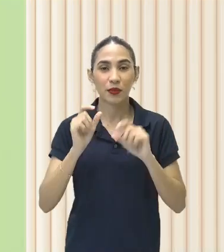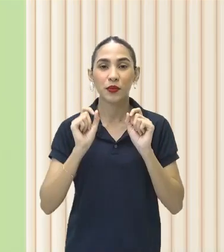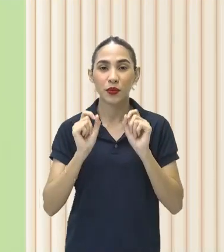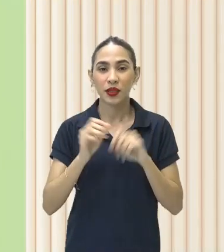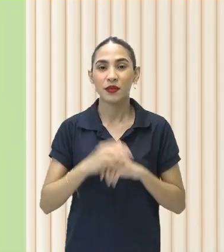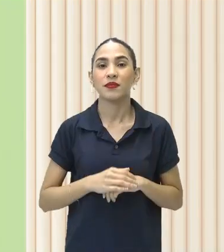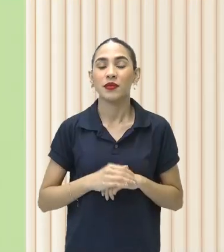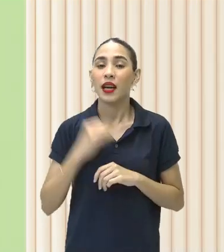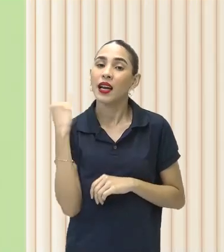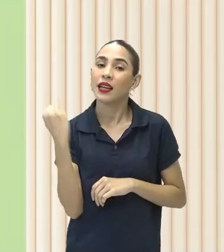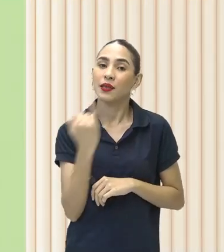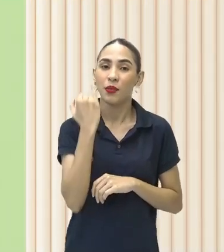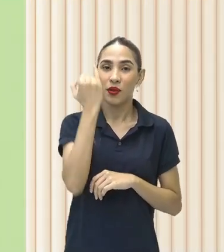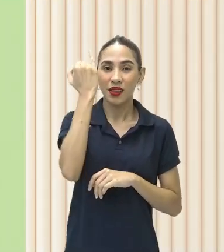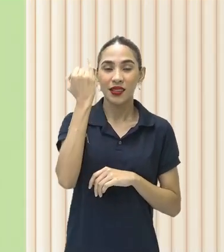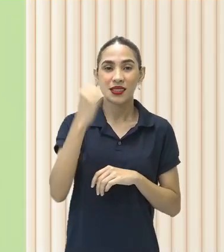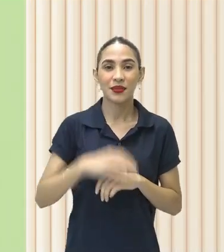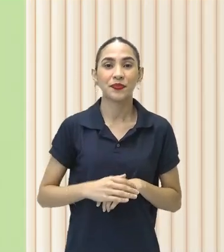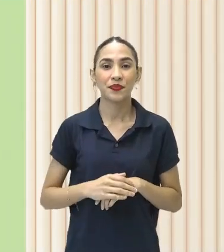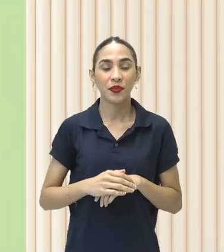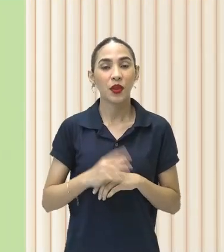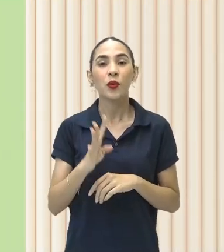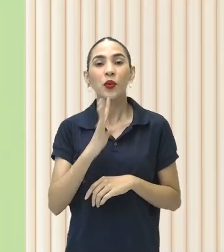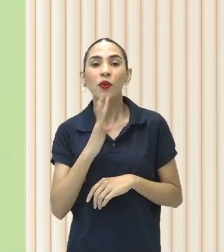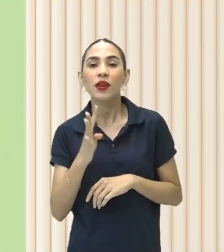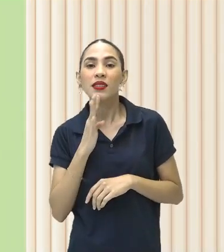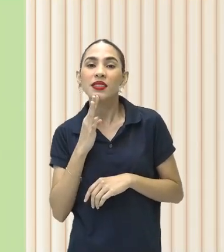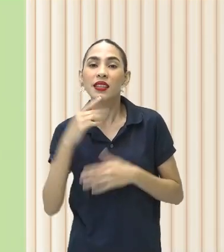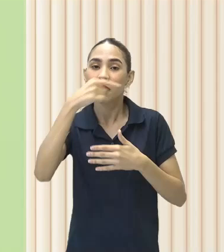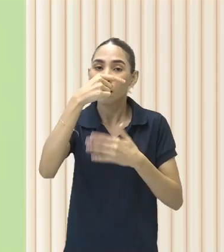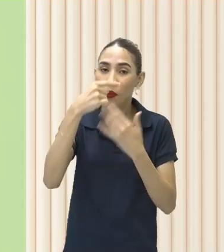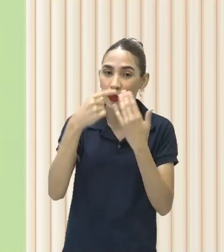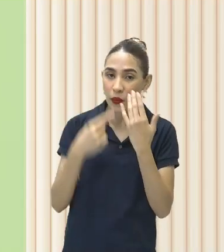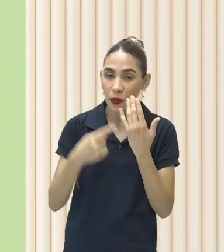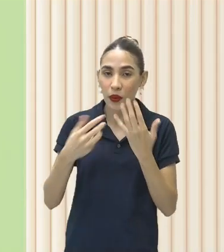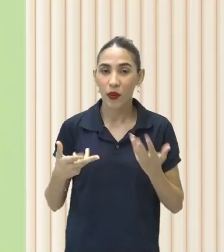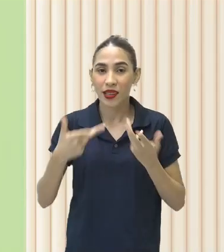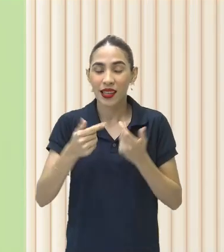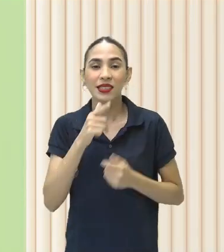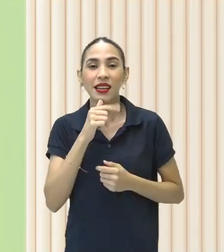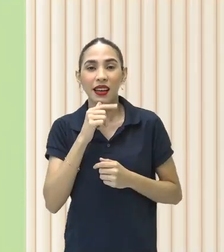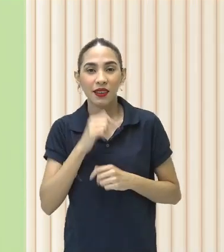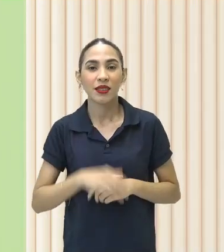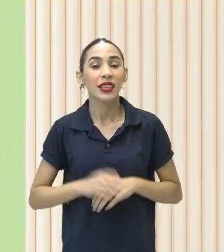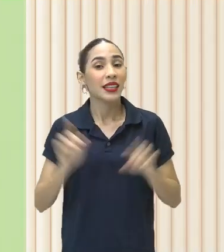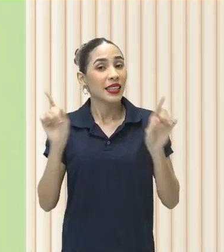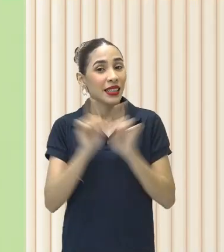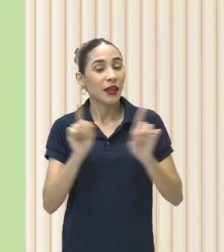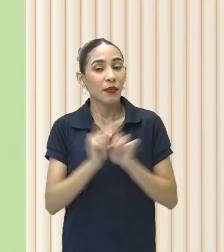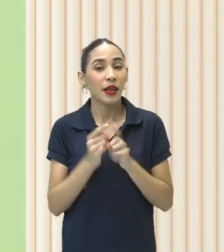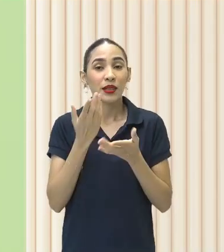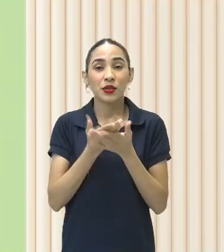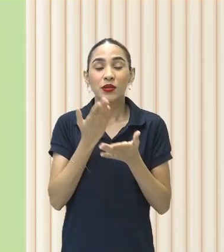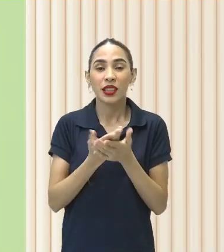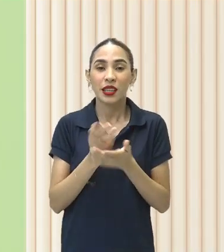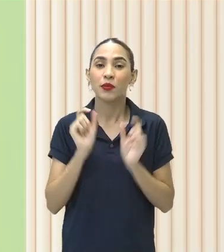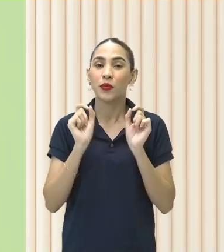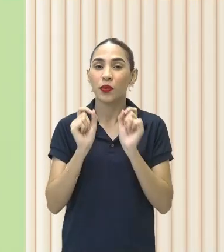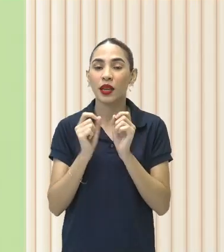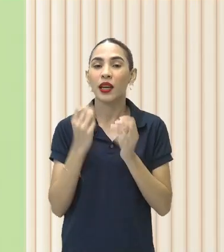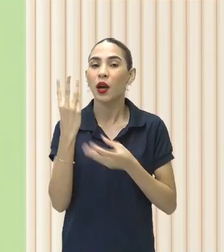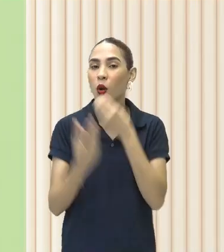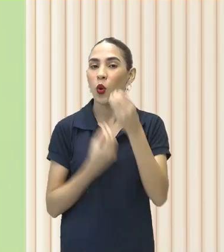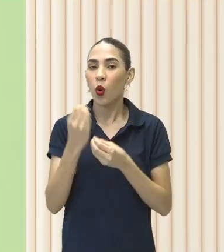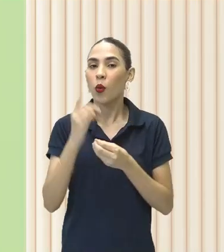sobre a importância de conhecer os parâmetros de qualidade da água e também vimos, por final, como